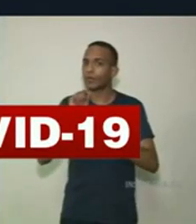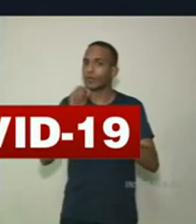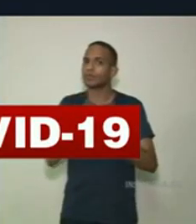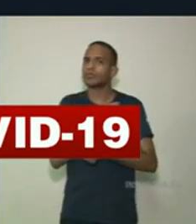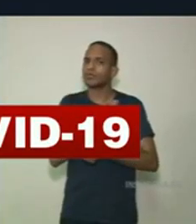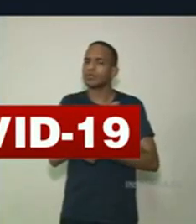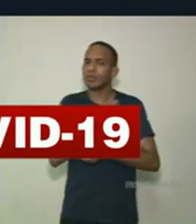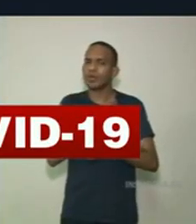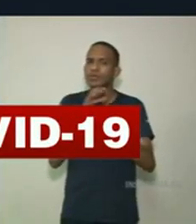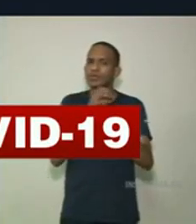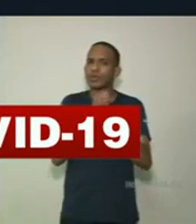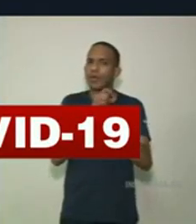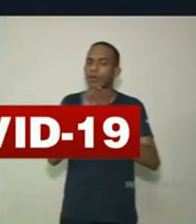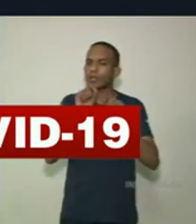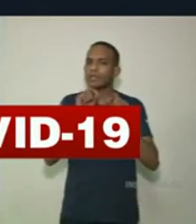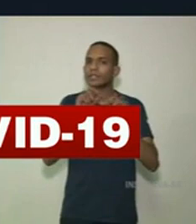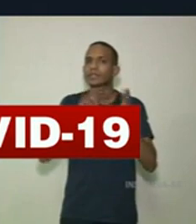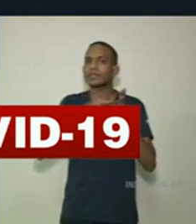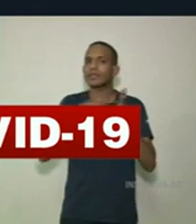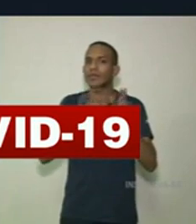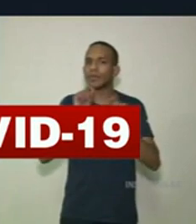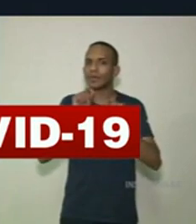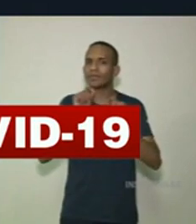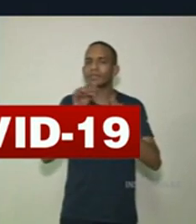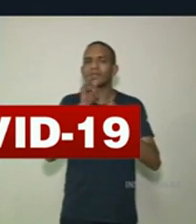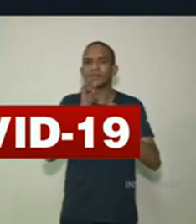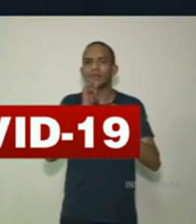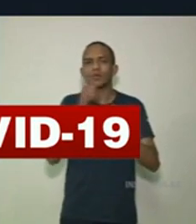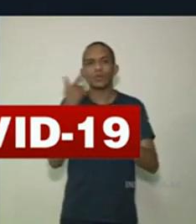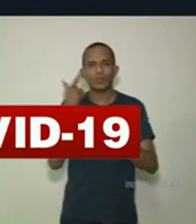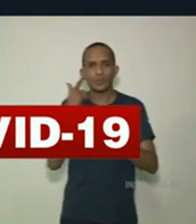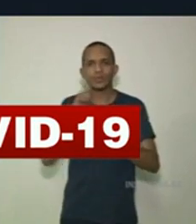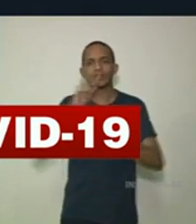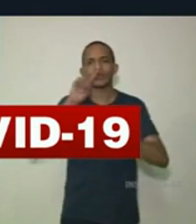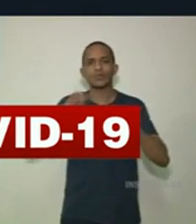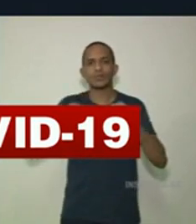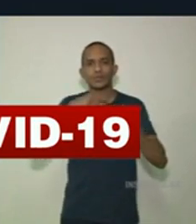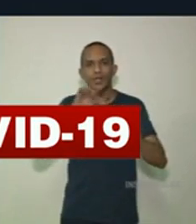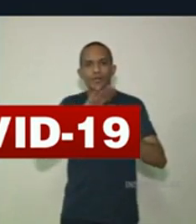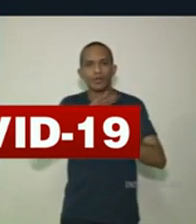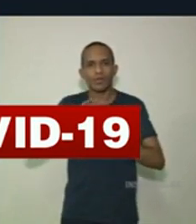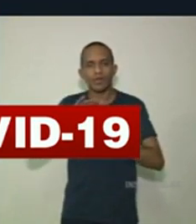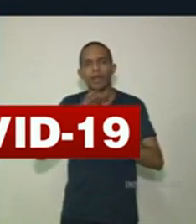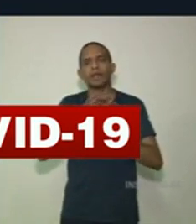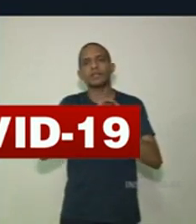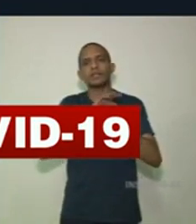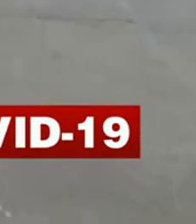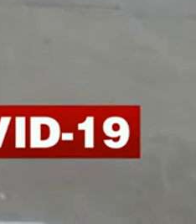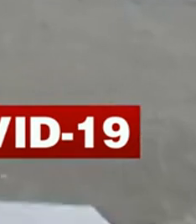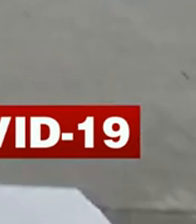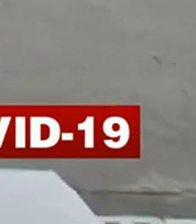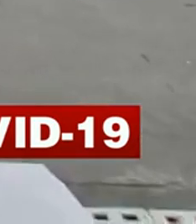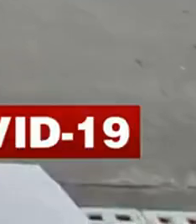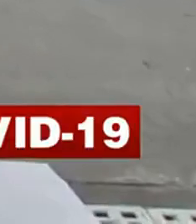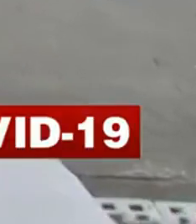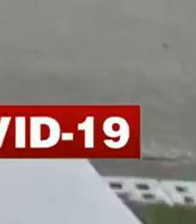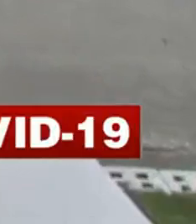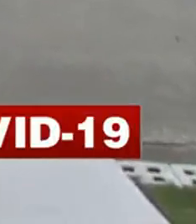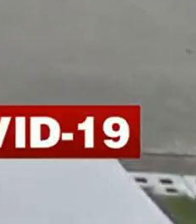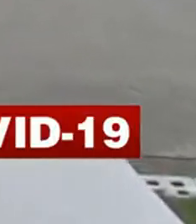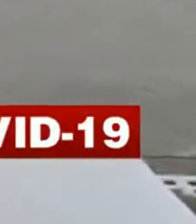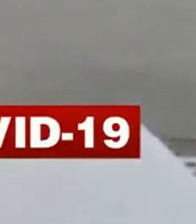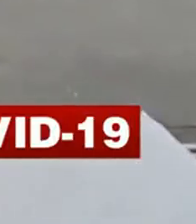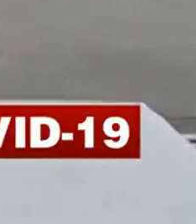que estatisticamente significam uma estabilidade da doença na cidade de São Paulo. Isso significa